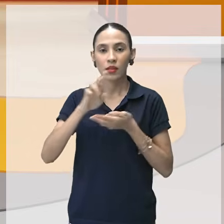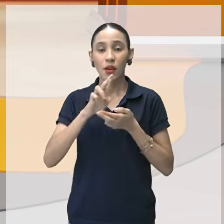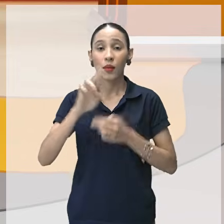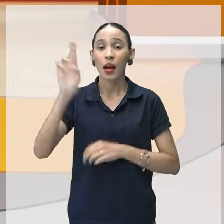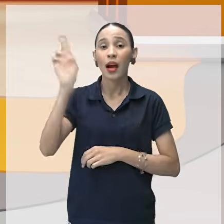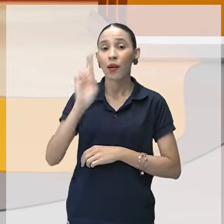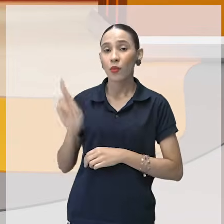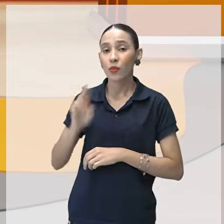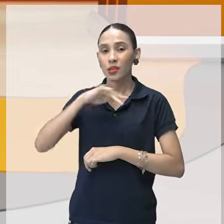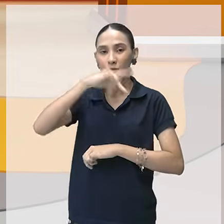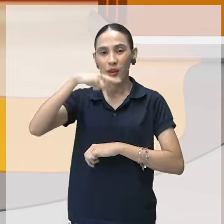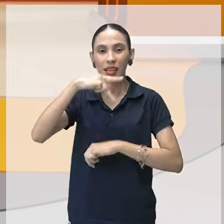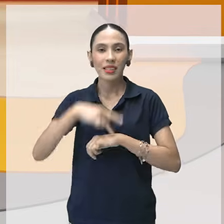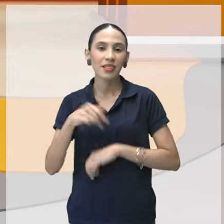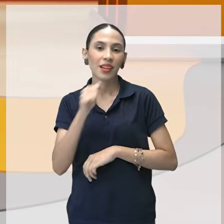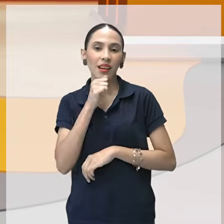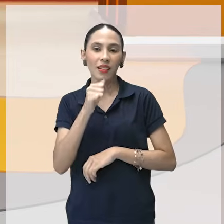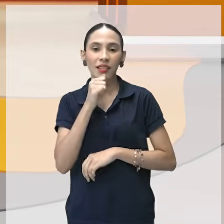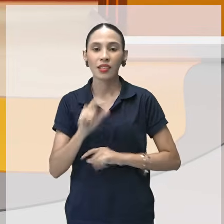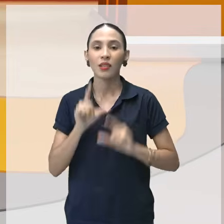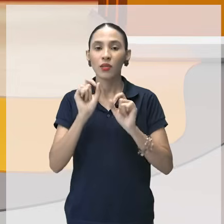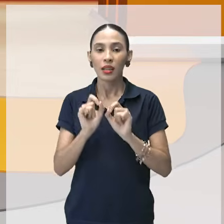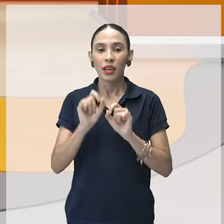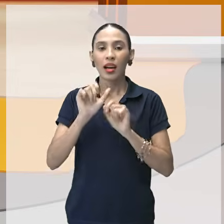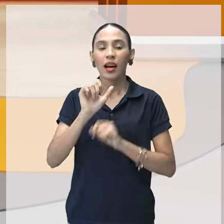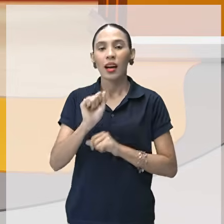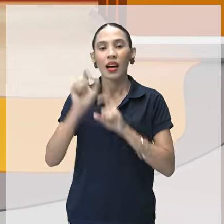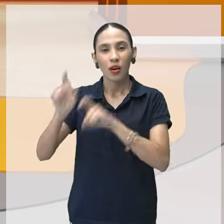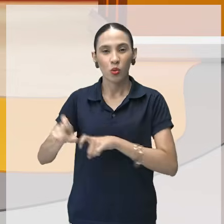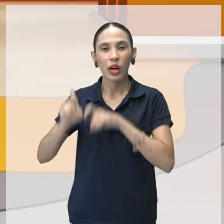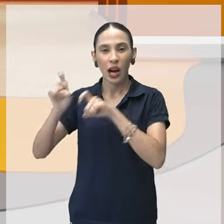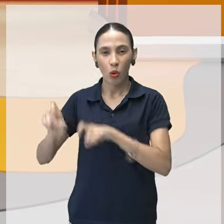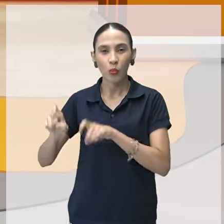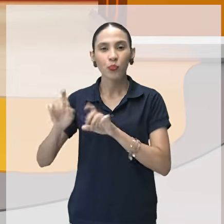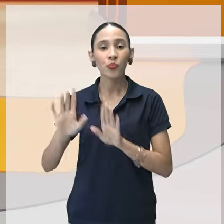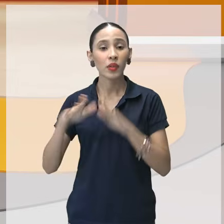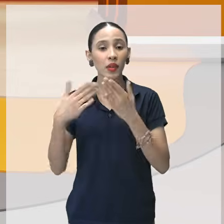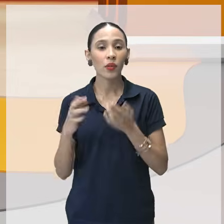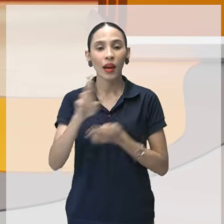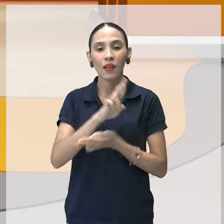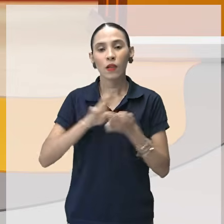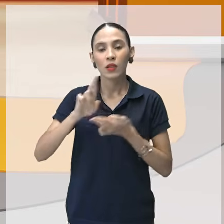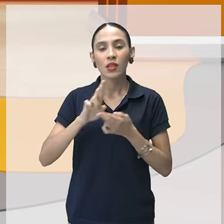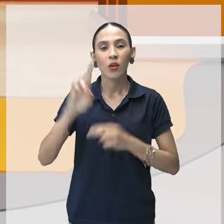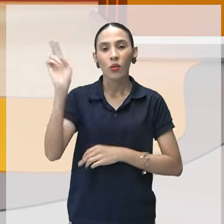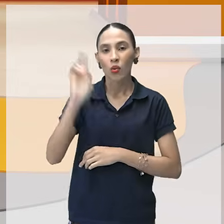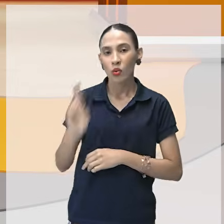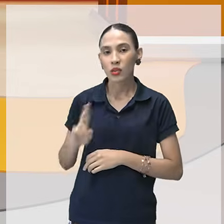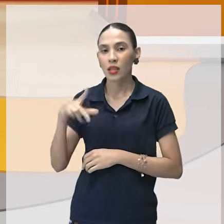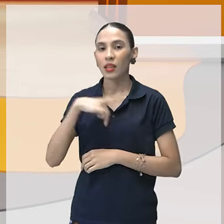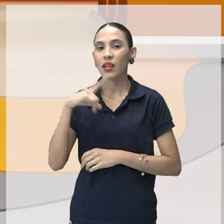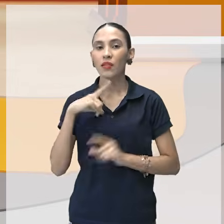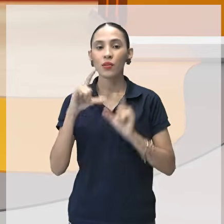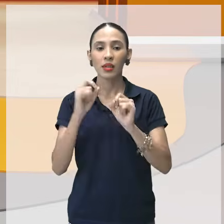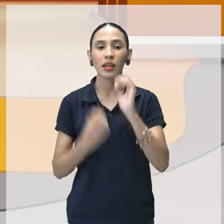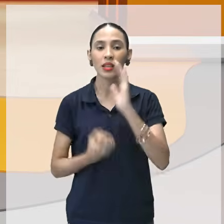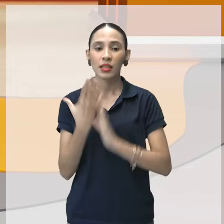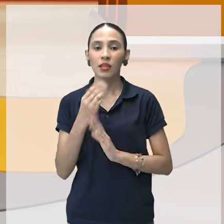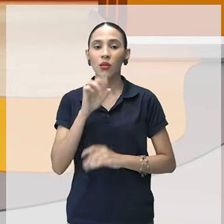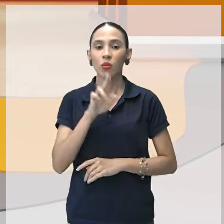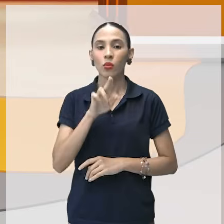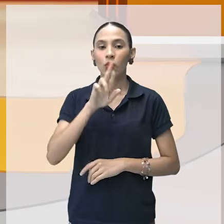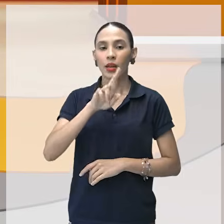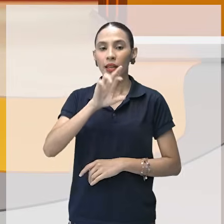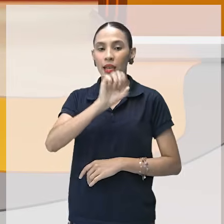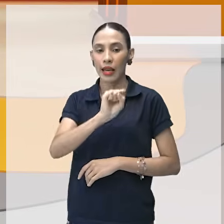Rússia era ainda um país totalmente agrário. Com a Revolução Russa, houve a criação da União